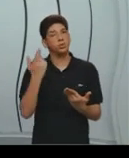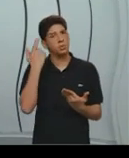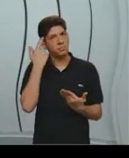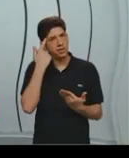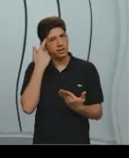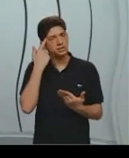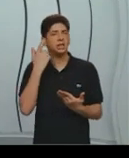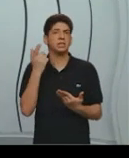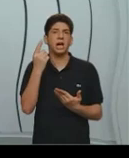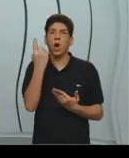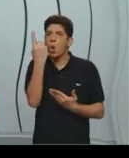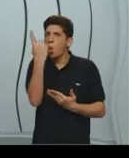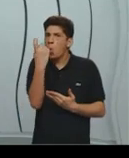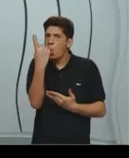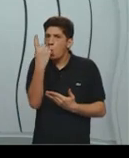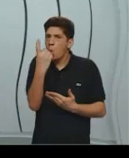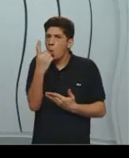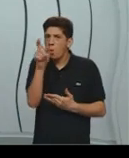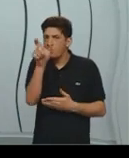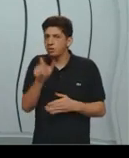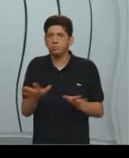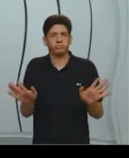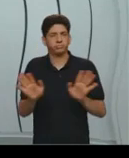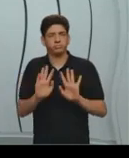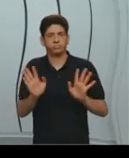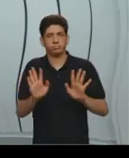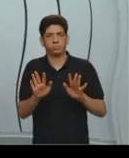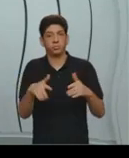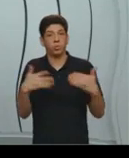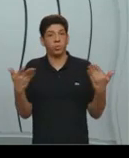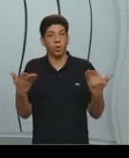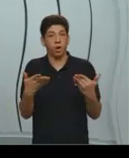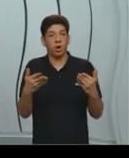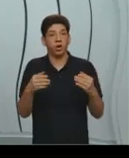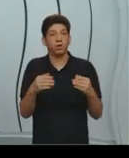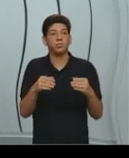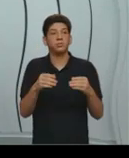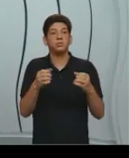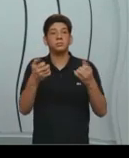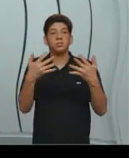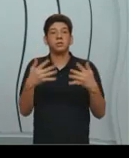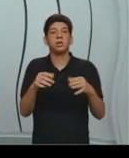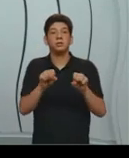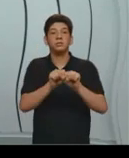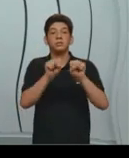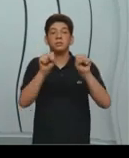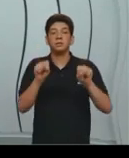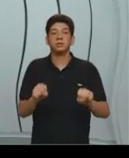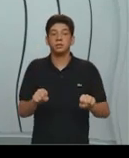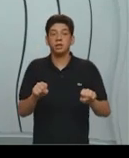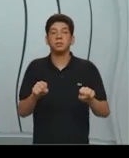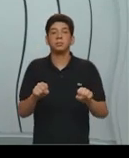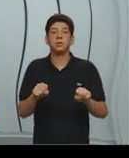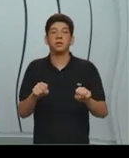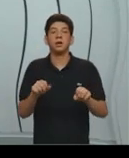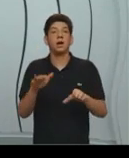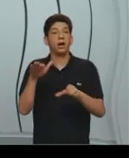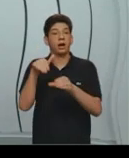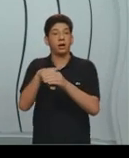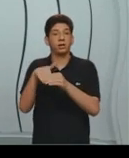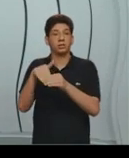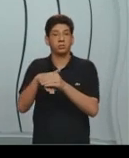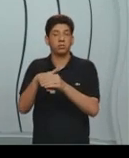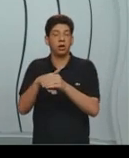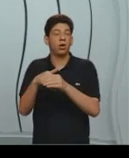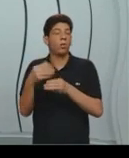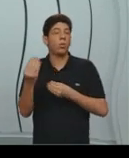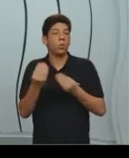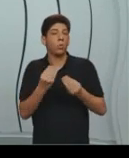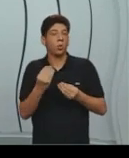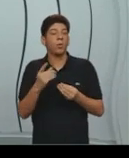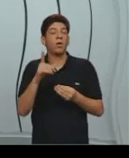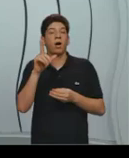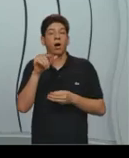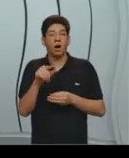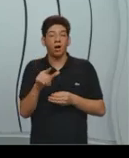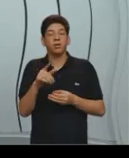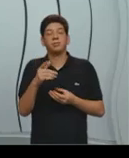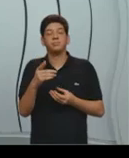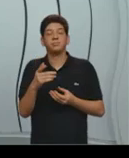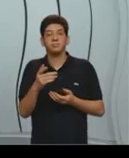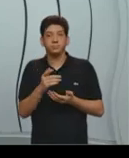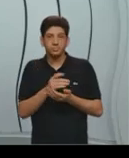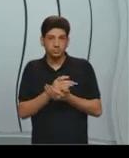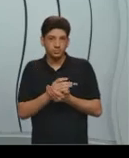e o sistema político. Agora a gente vai falar do sistema eleitoral. E o sistema eleitoral, como é que funciona? É a forma como a